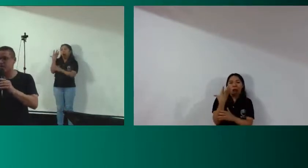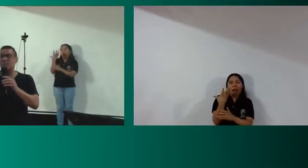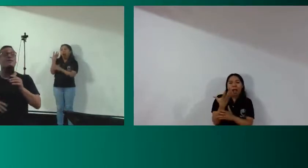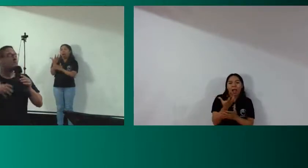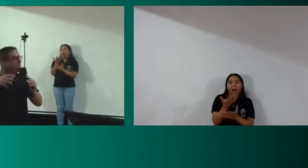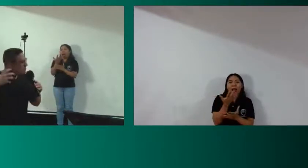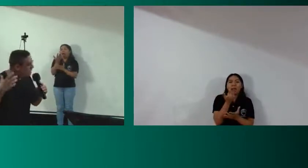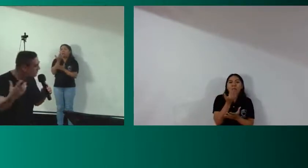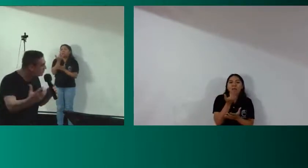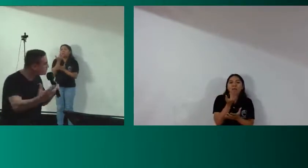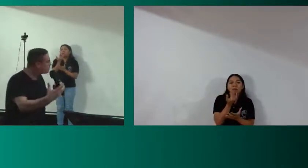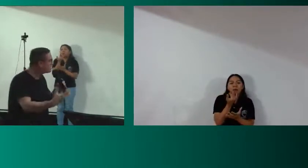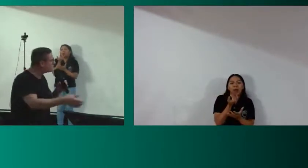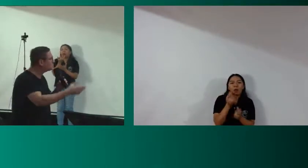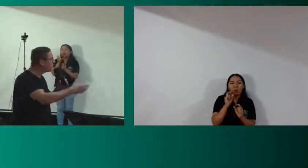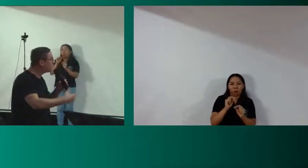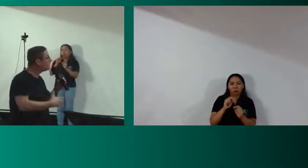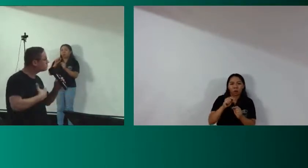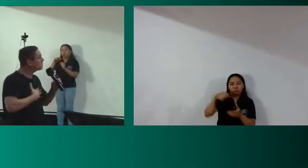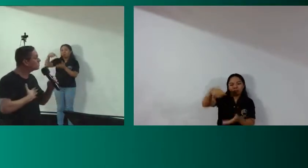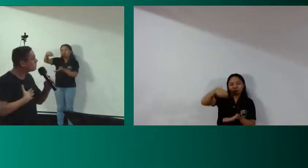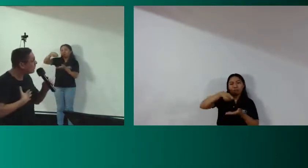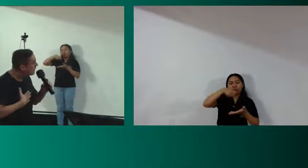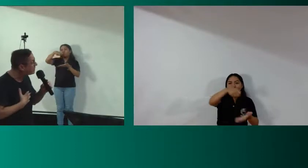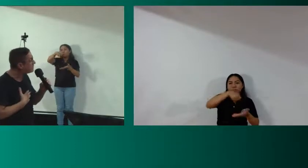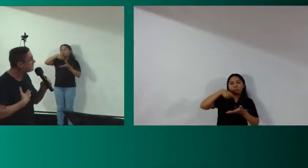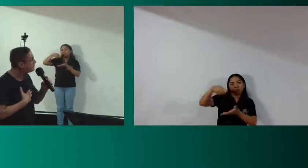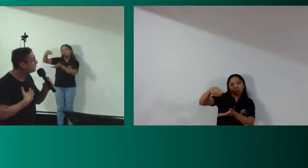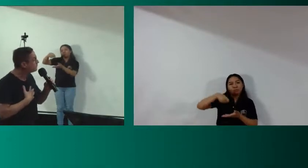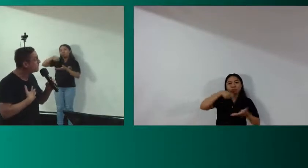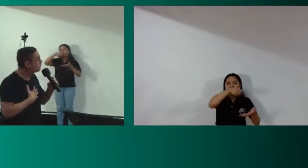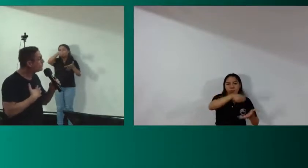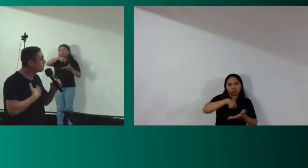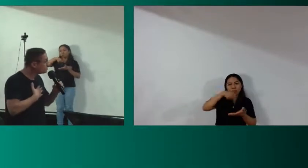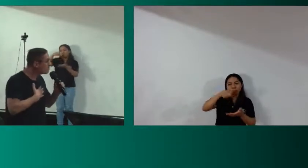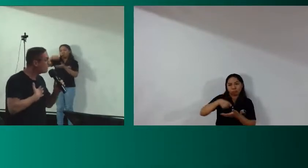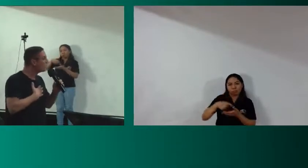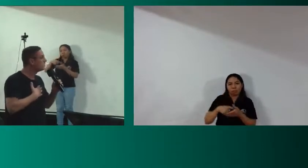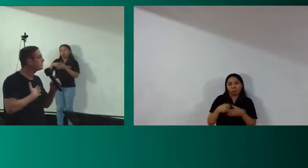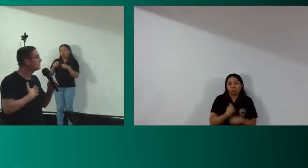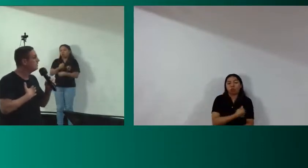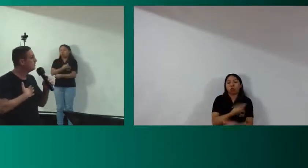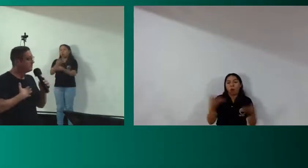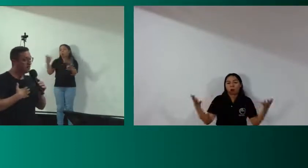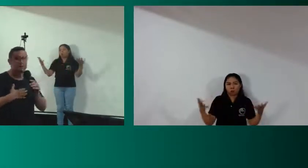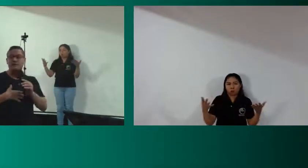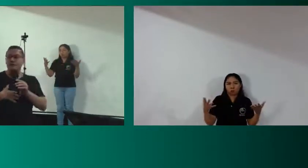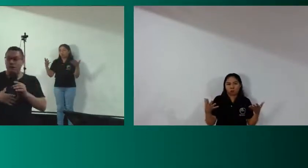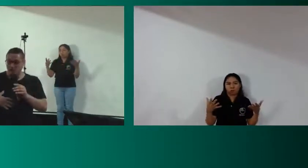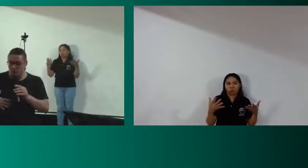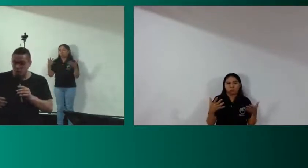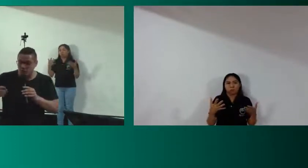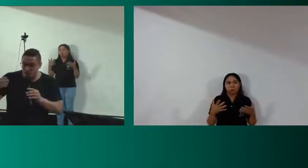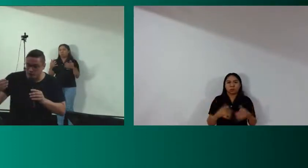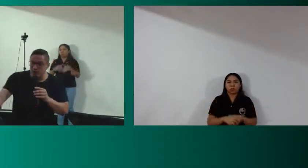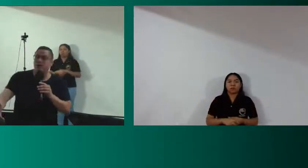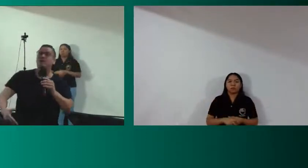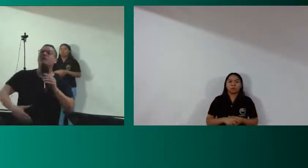para tirar não mobilizamos estudante mas principalmente os nossos colegas os nossos colegas né